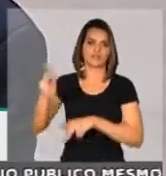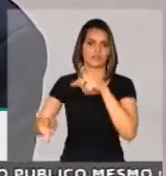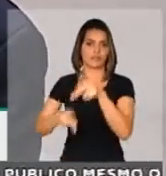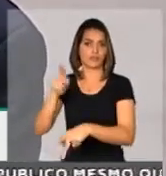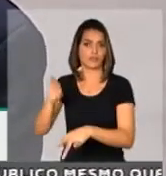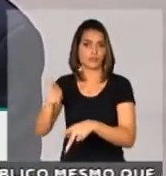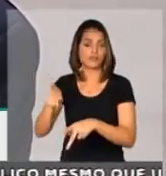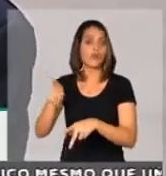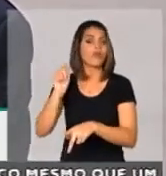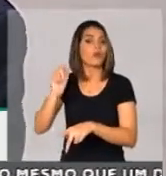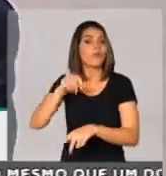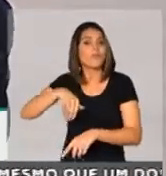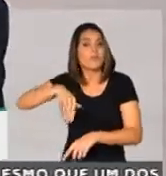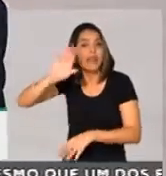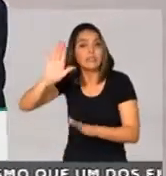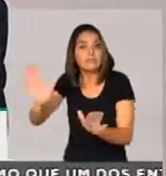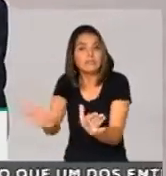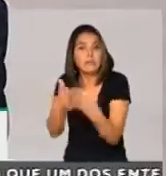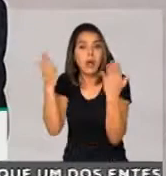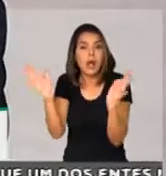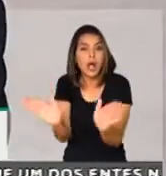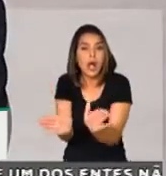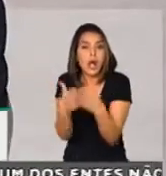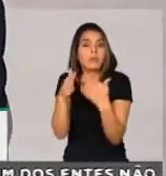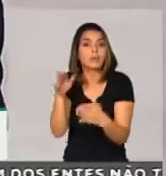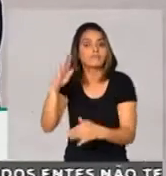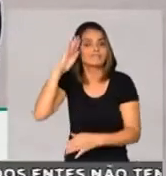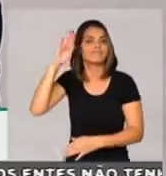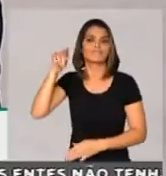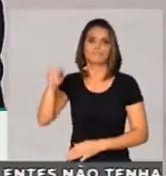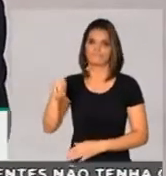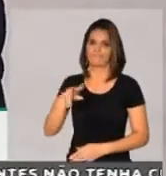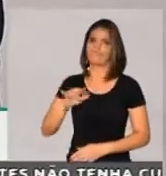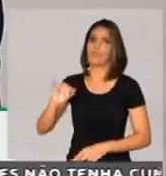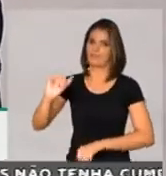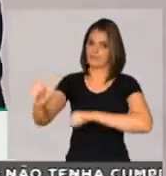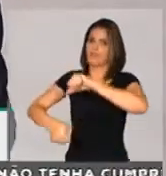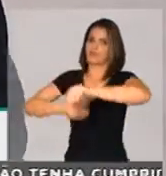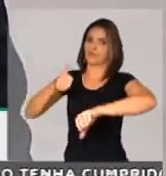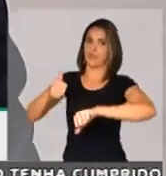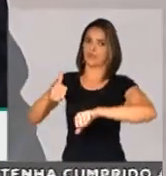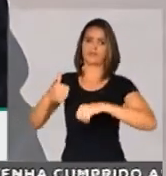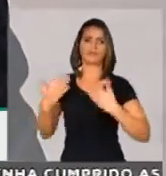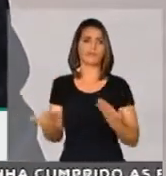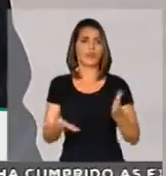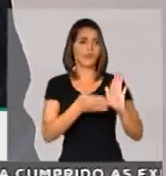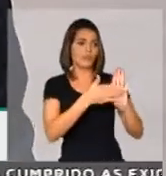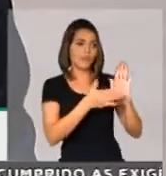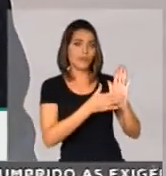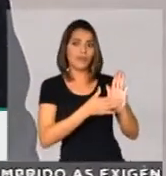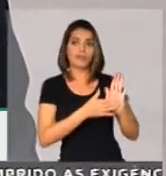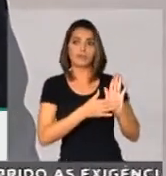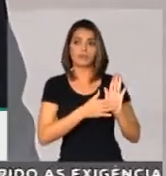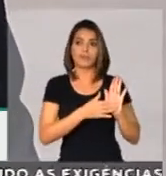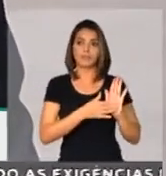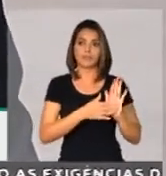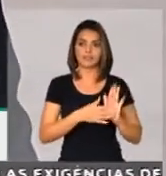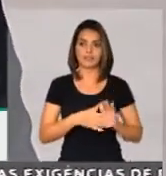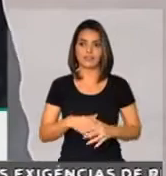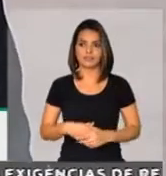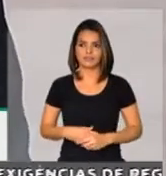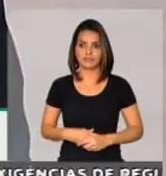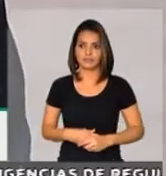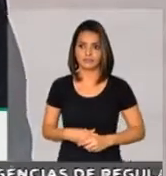mais pobres, mais carentes, mais necessitadas. E, portanto, essa mudança do BCP,